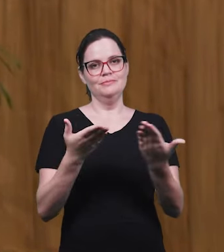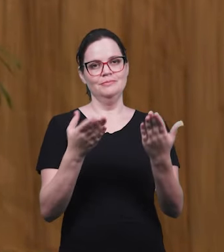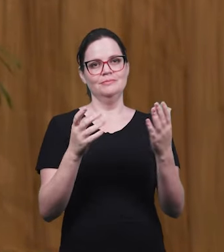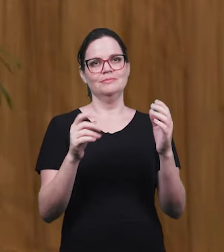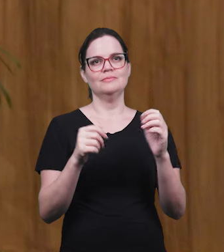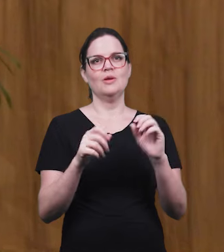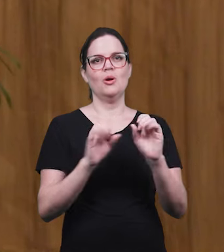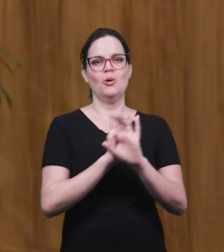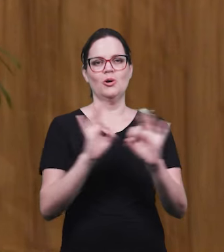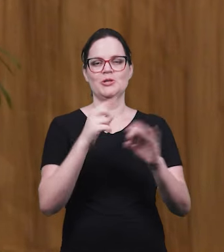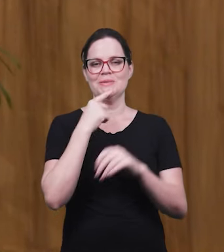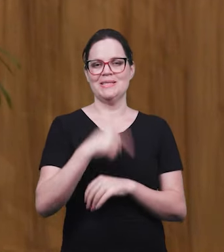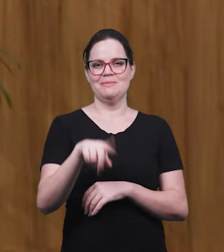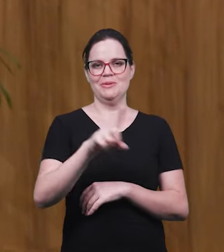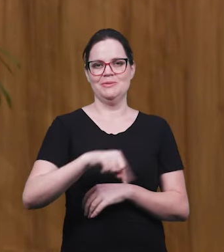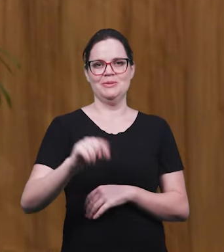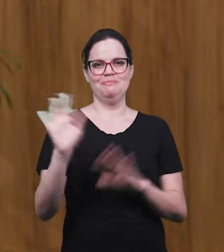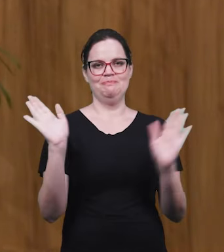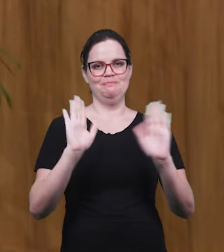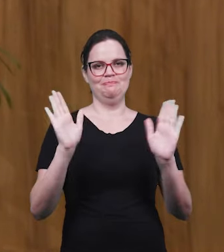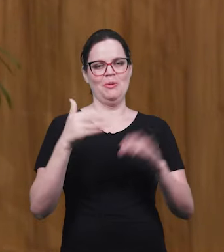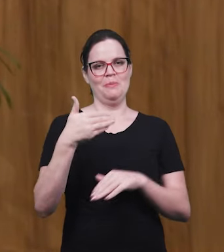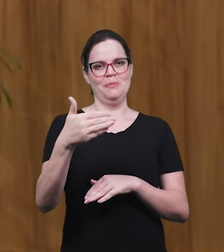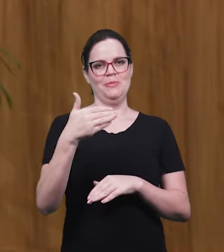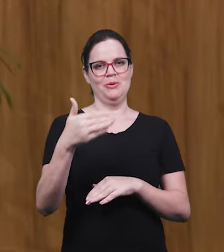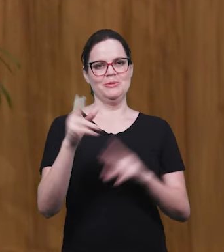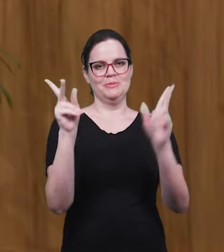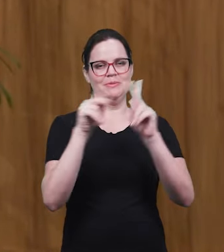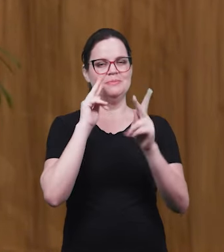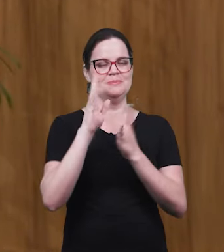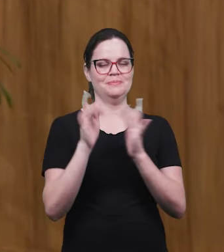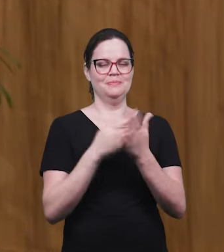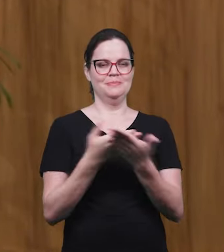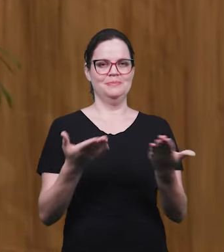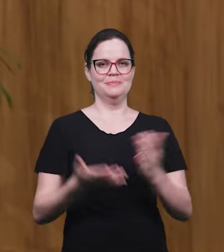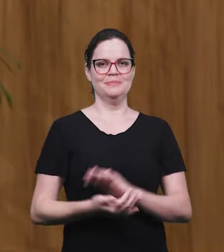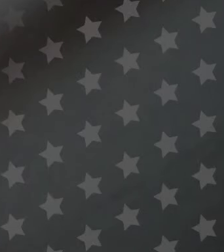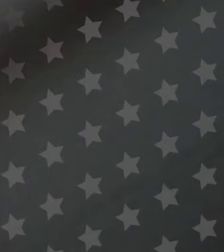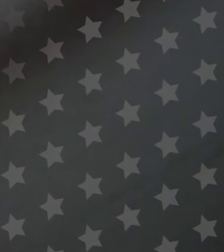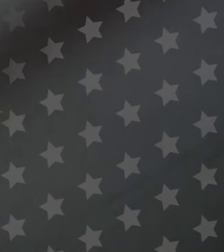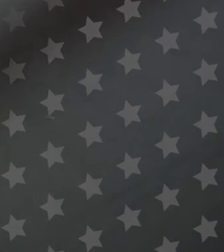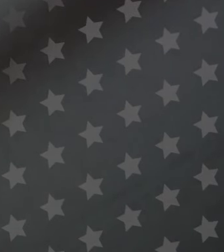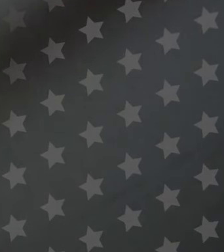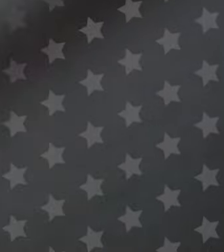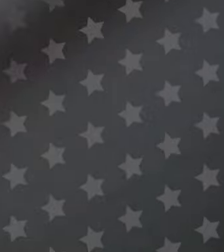todos uma ótima semana e até o nosso próximo programa. A todos a paz do Senhor Jesus.